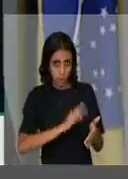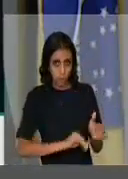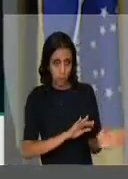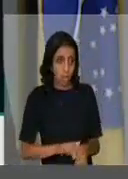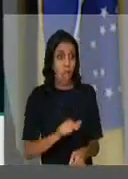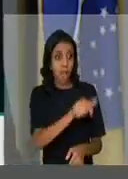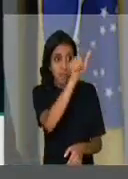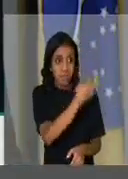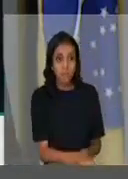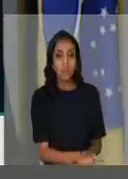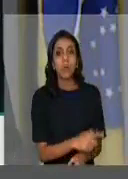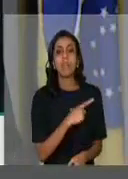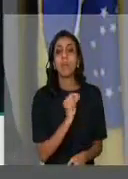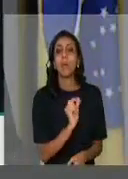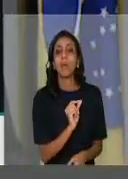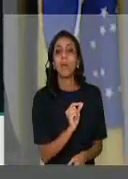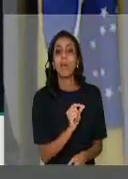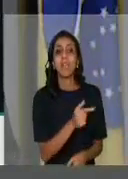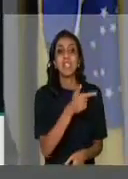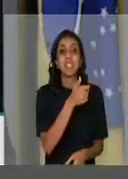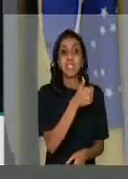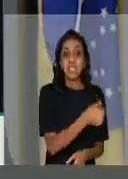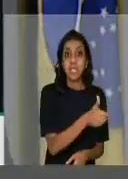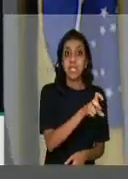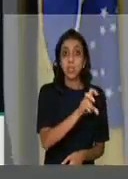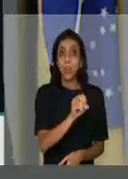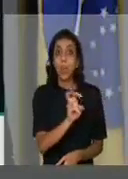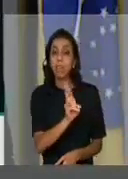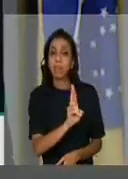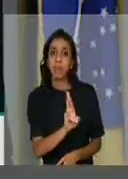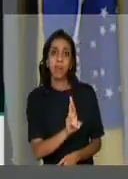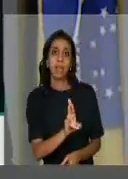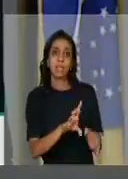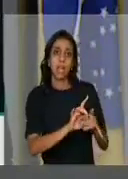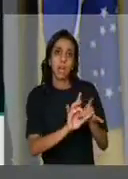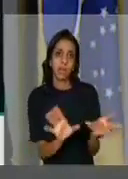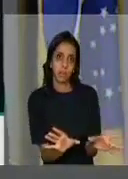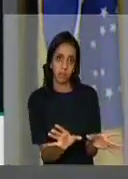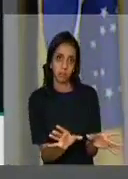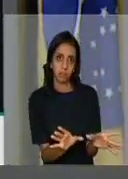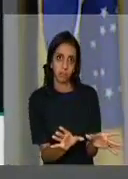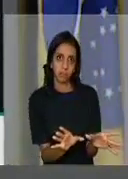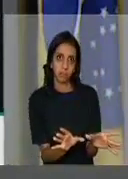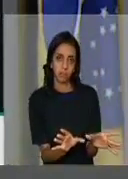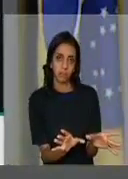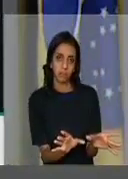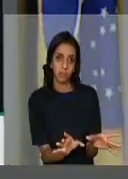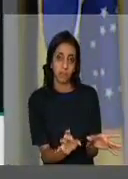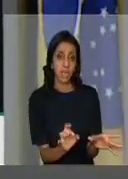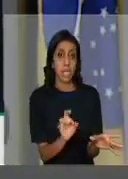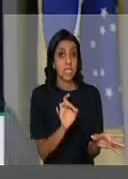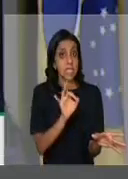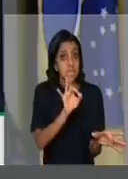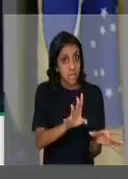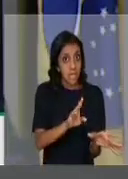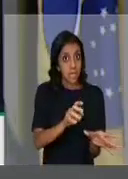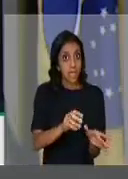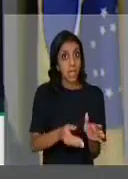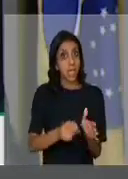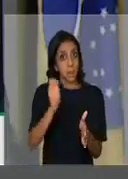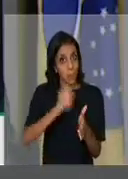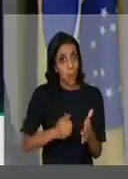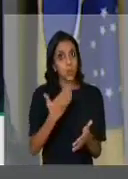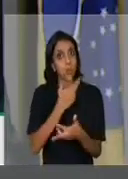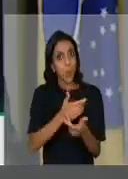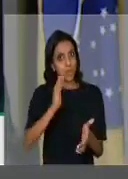esse cidadão teria R$150 a cada 1.000 disponível, só zerando e realocando a